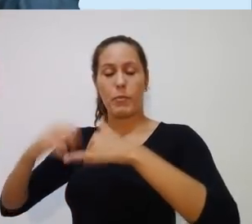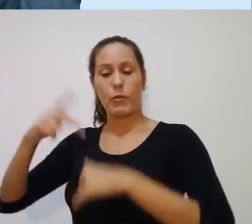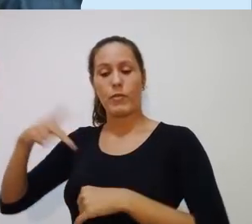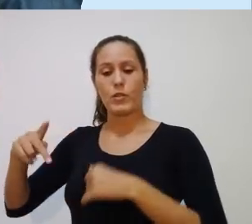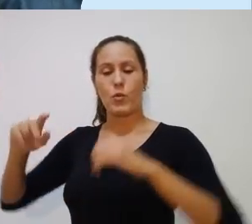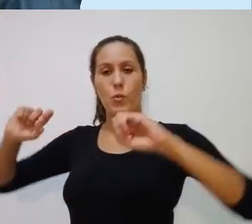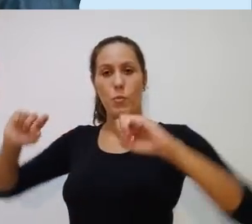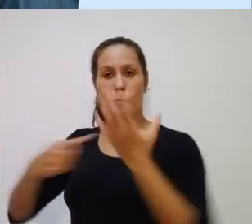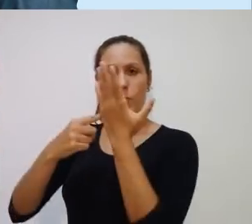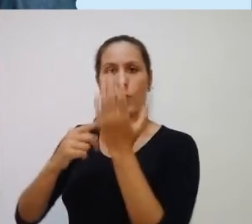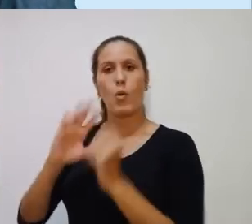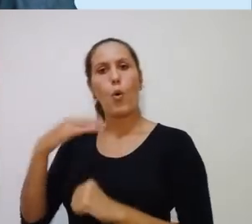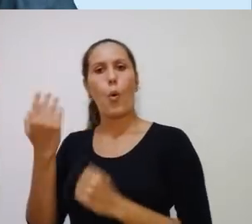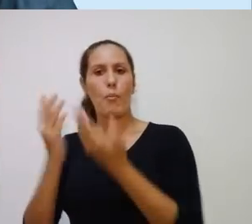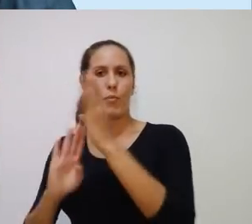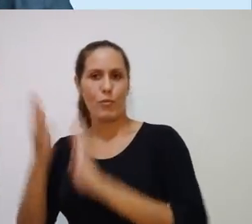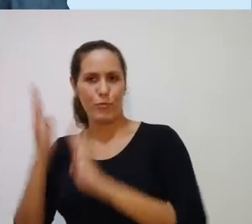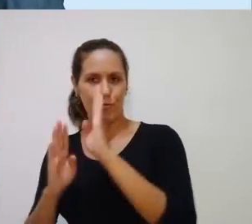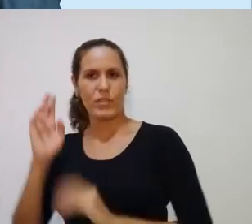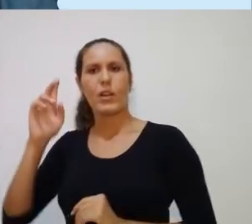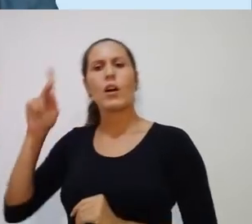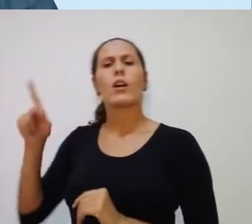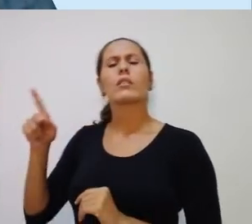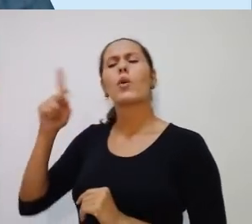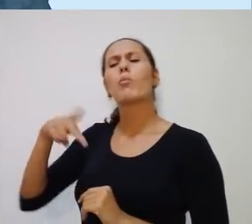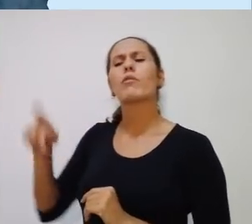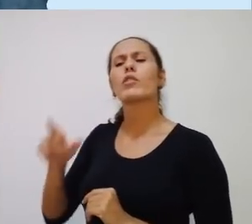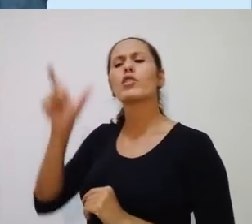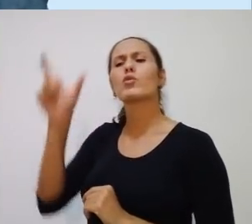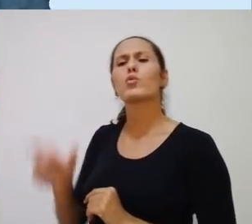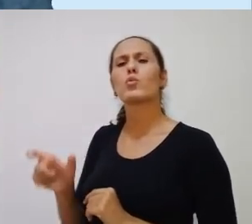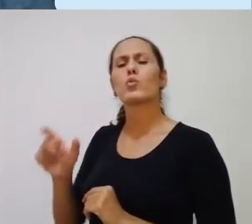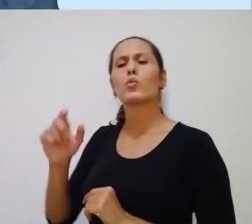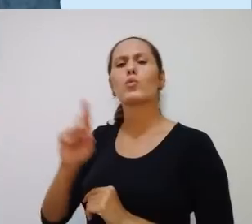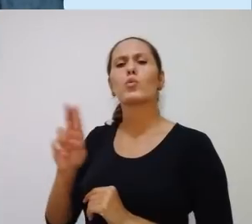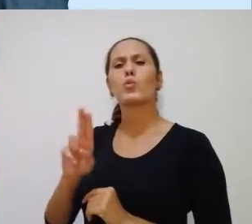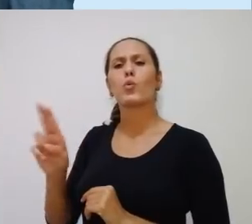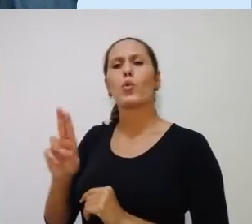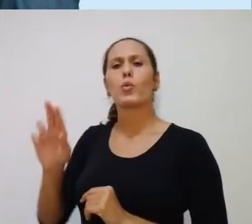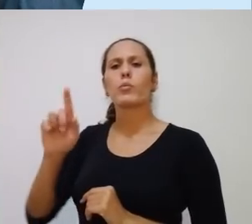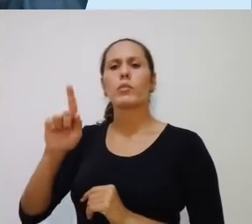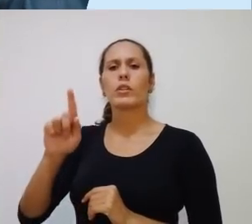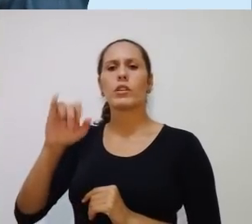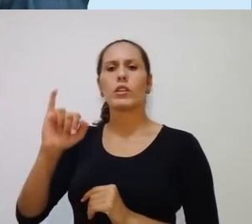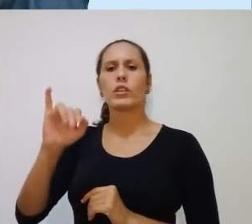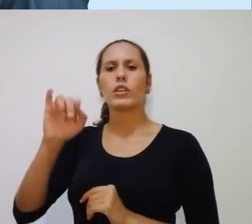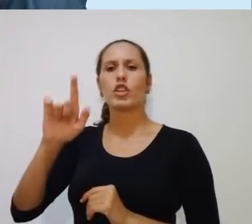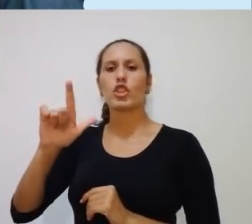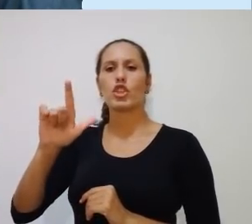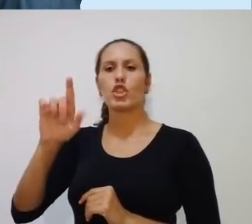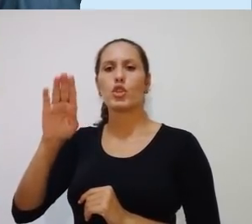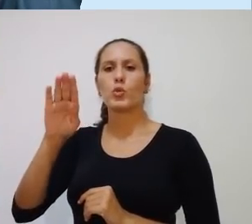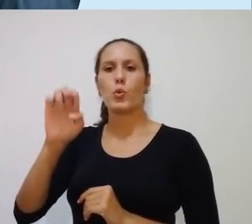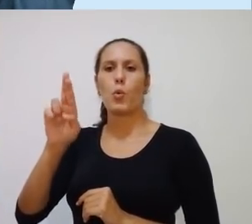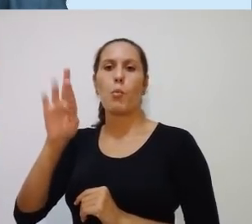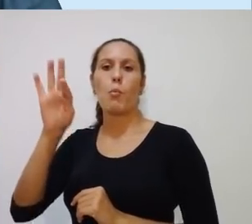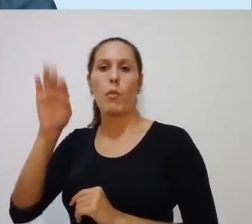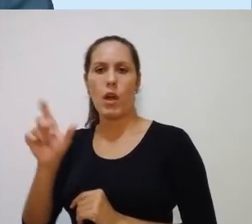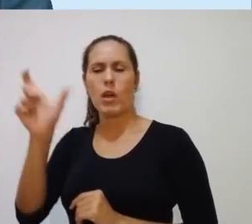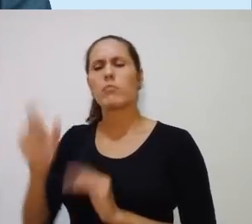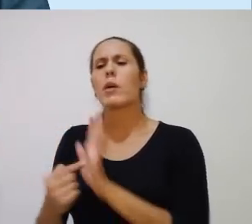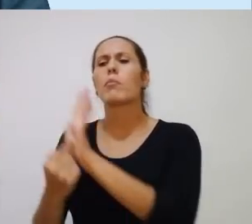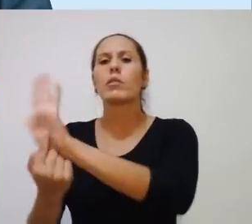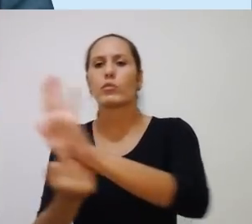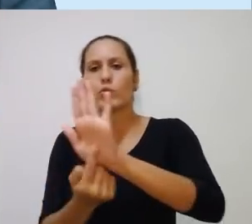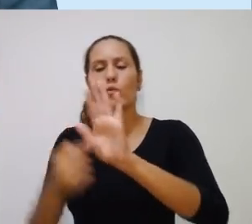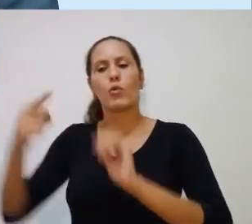Brasília, até onde eu tive conhecimento, e o professor Gilberto apresentou uma proposta na escola para que os estudantes participassem do